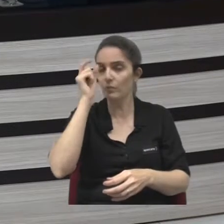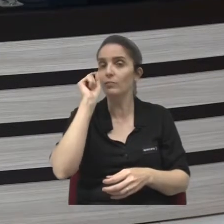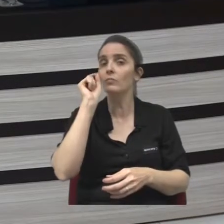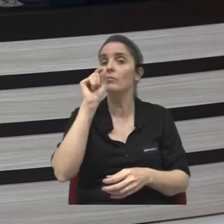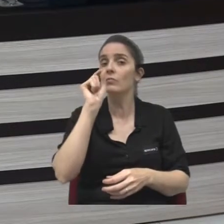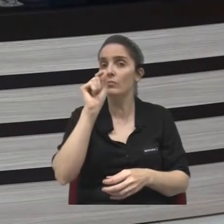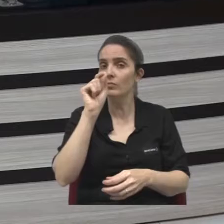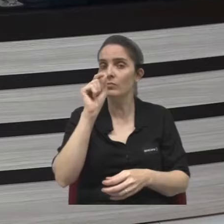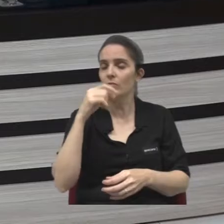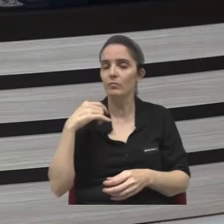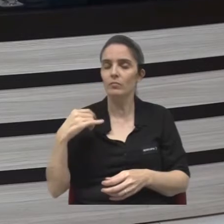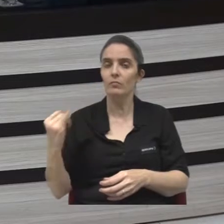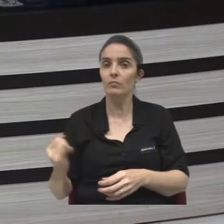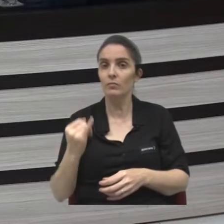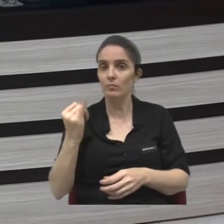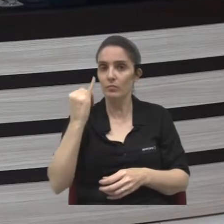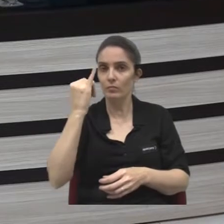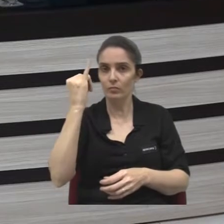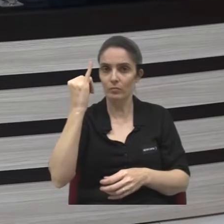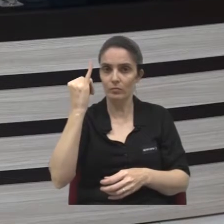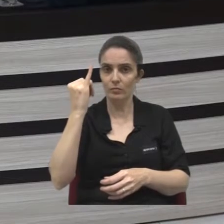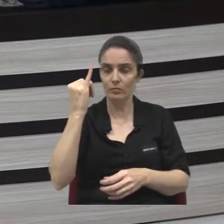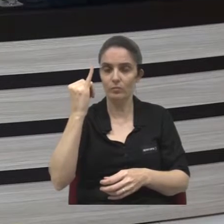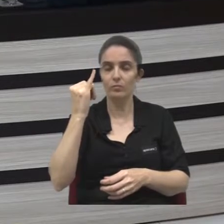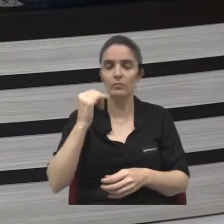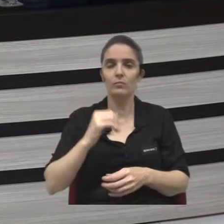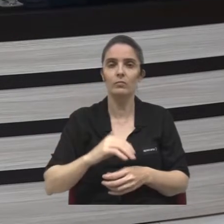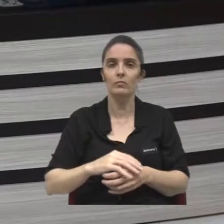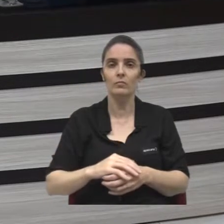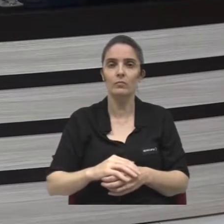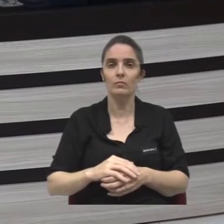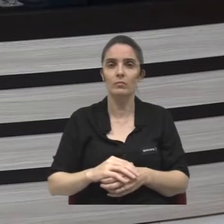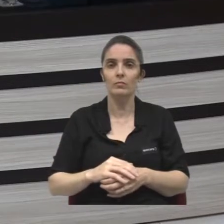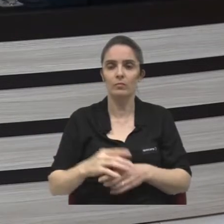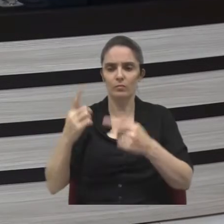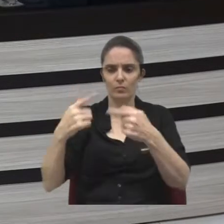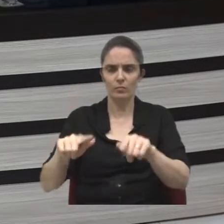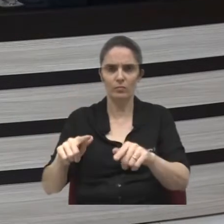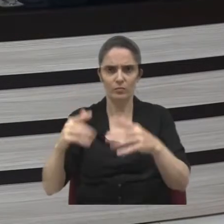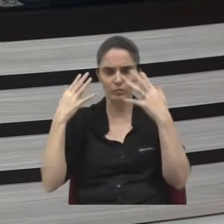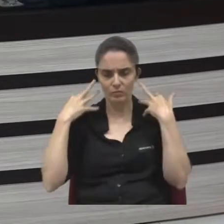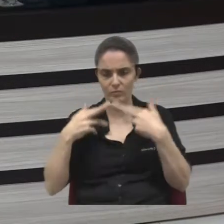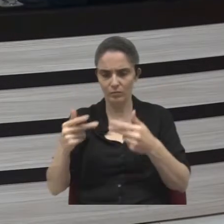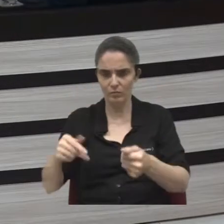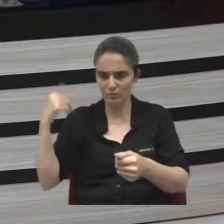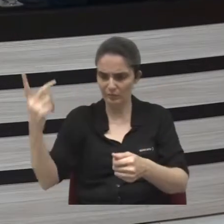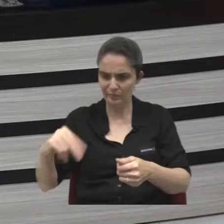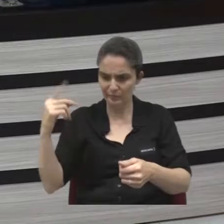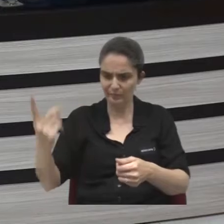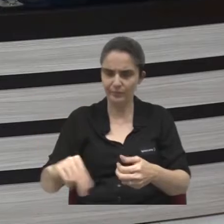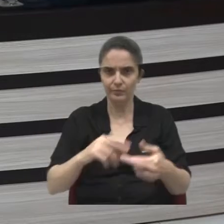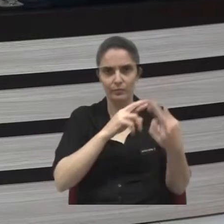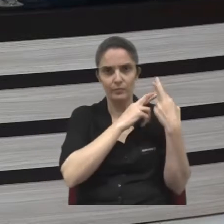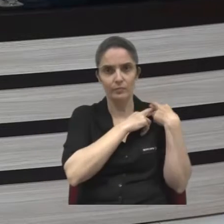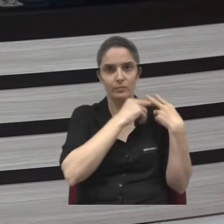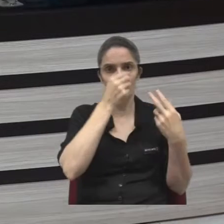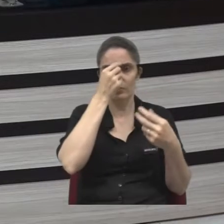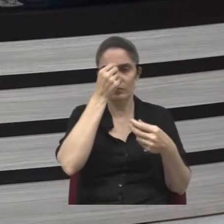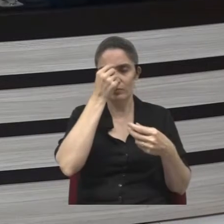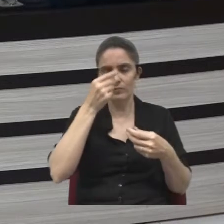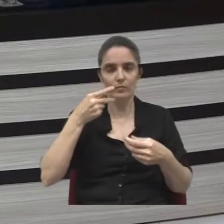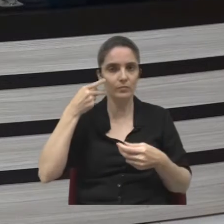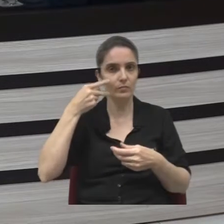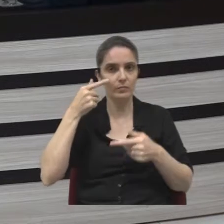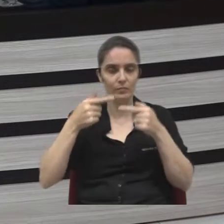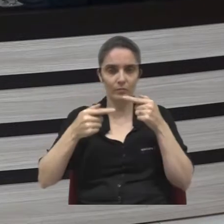importância do combate aos maus tratos contra animais. Autoria, vereador Jorge de Freitas. Algum vereador deseja discutir o